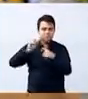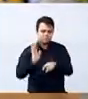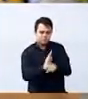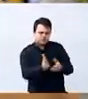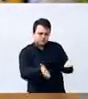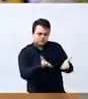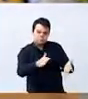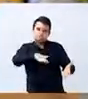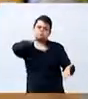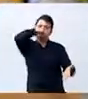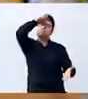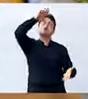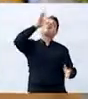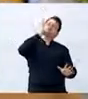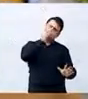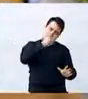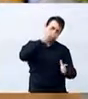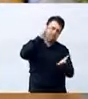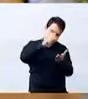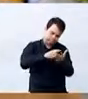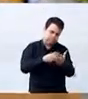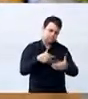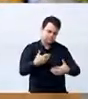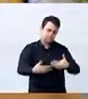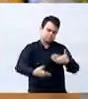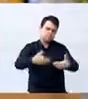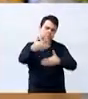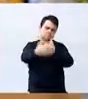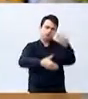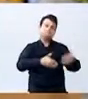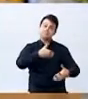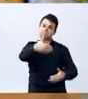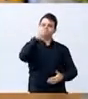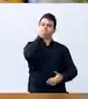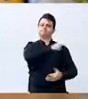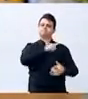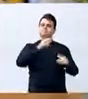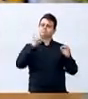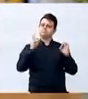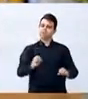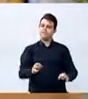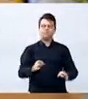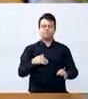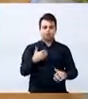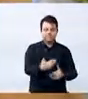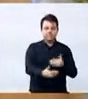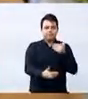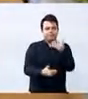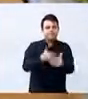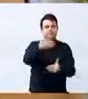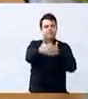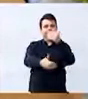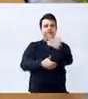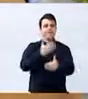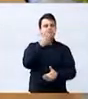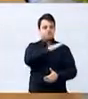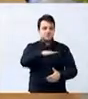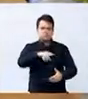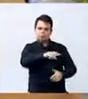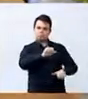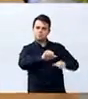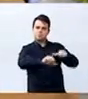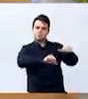É lento o tratamento? É lento. Mas vai devagarzinho, a criança vai